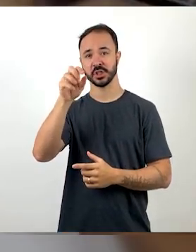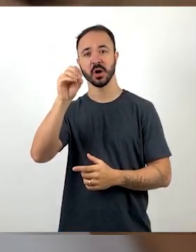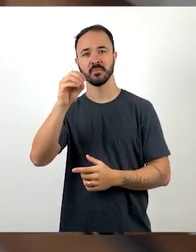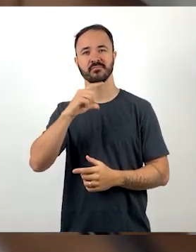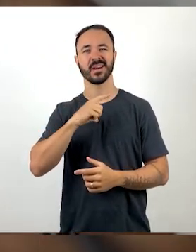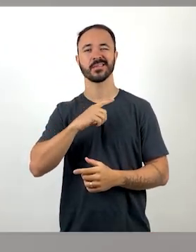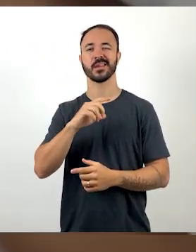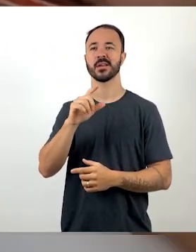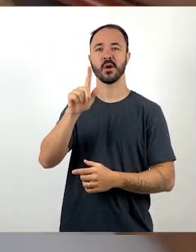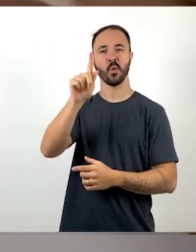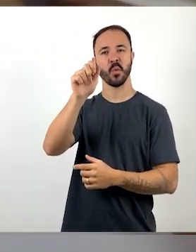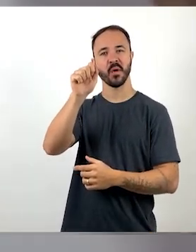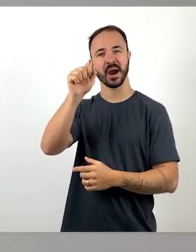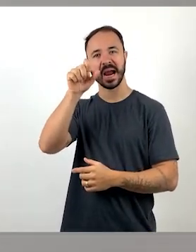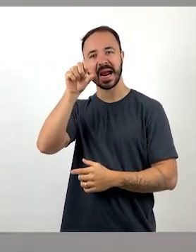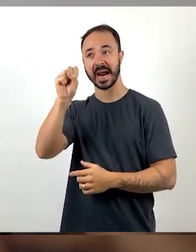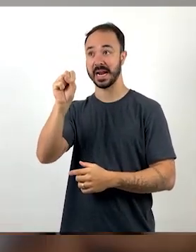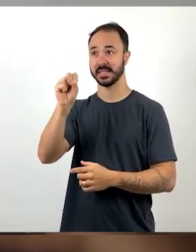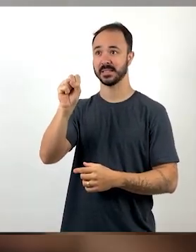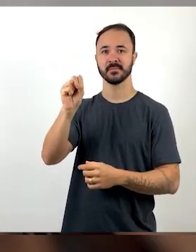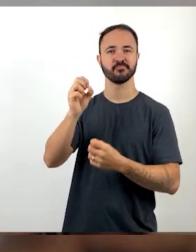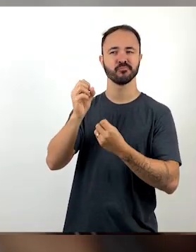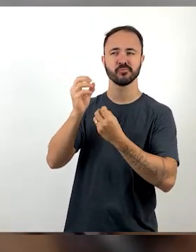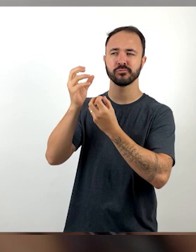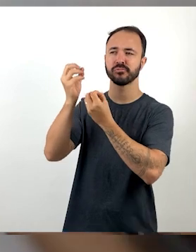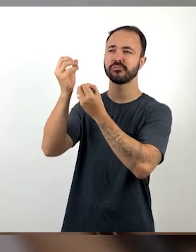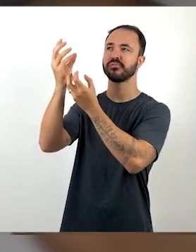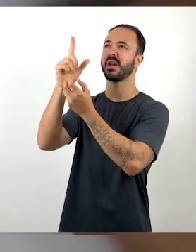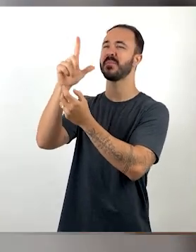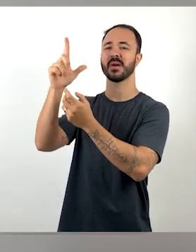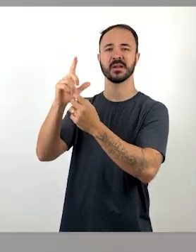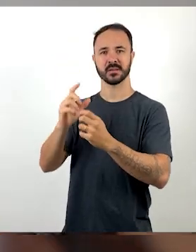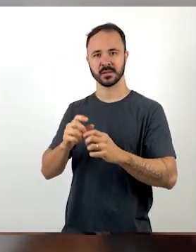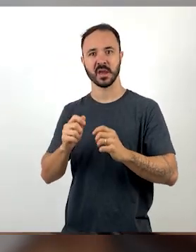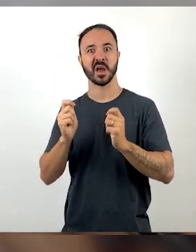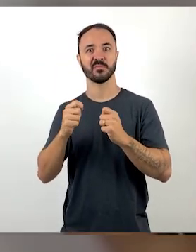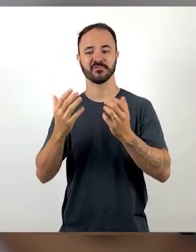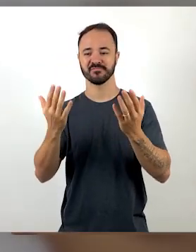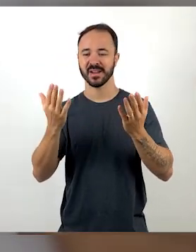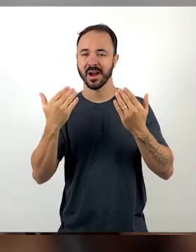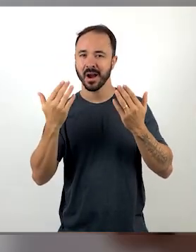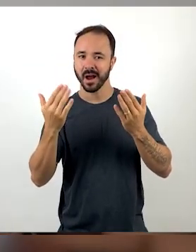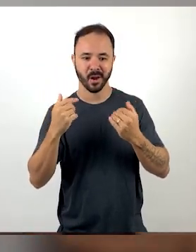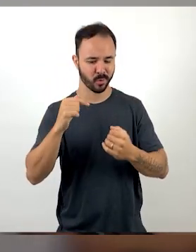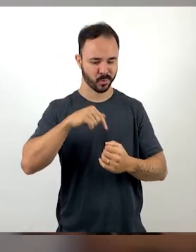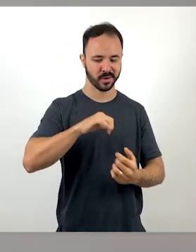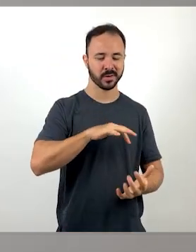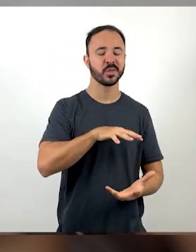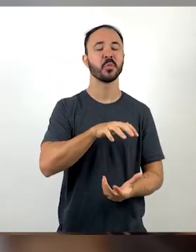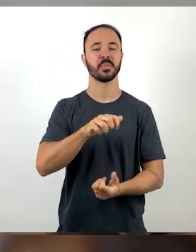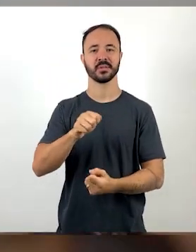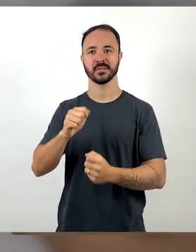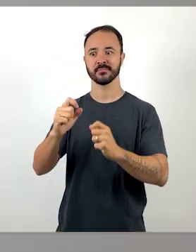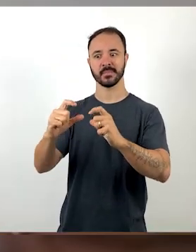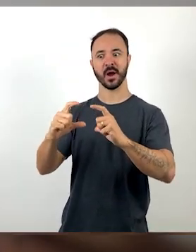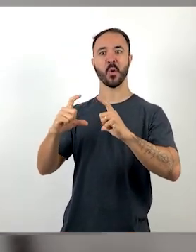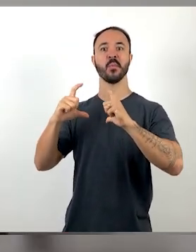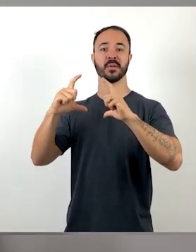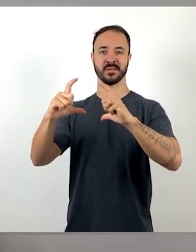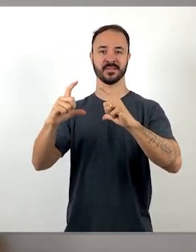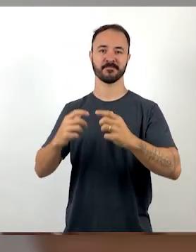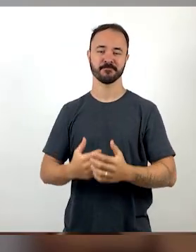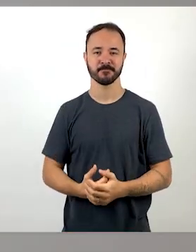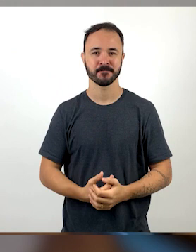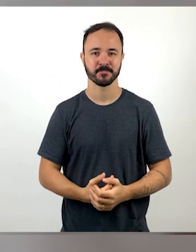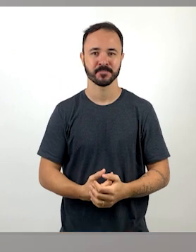dos principais causadores do efeito estufa. Produzir uma composteira doméstica pode ser uma ótima opção para quem quer dar um melhor fim para o lixo orgânico